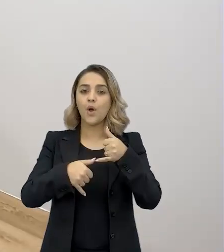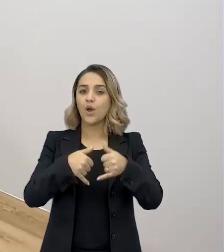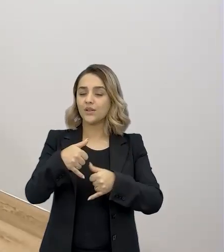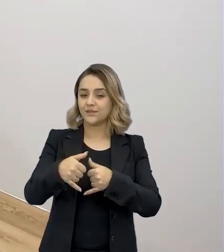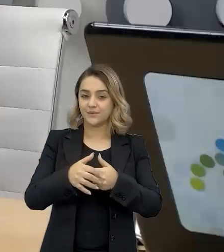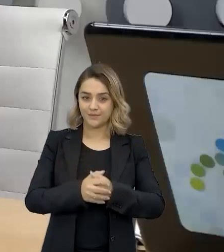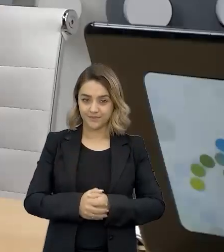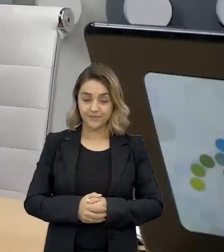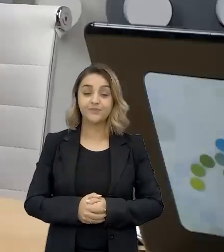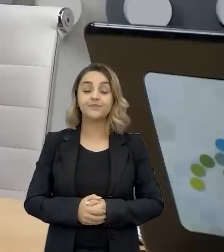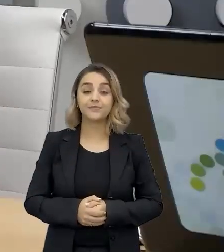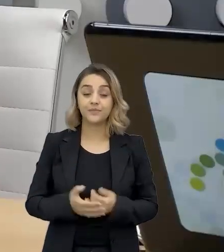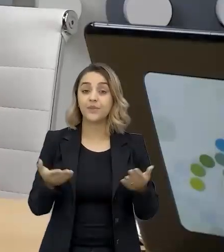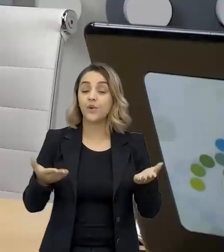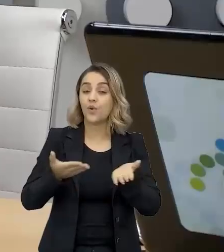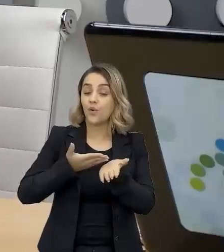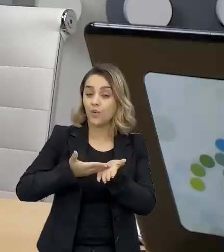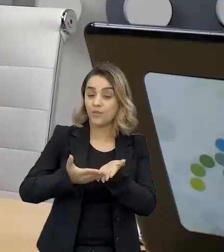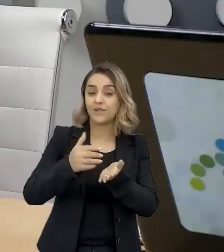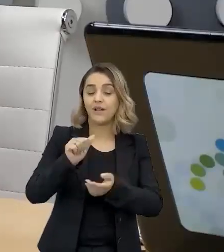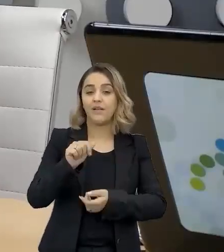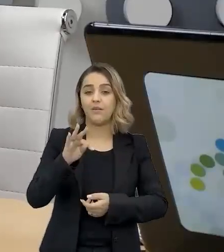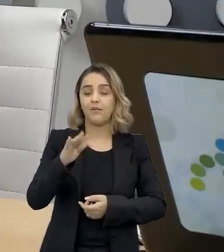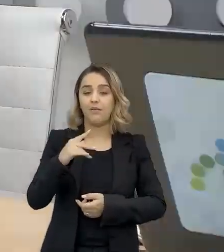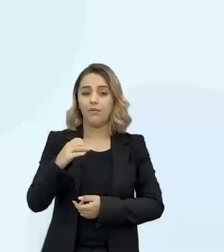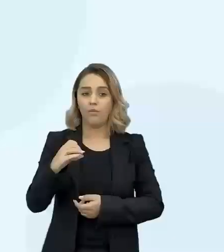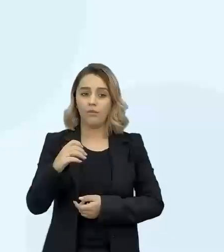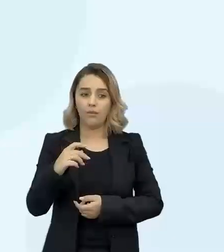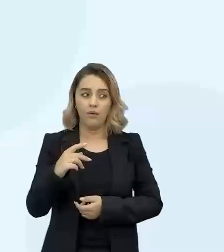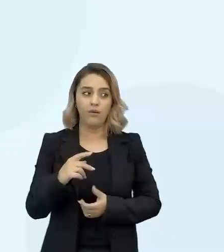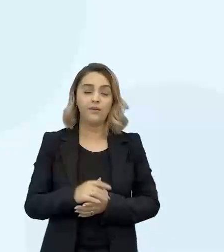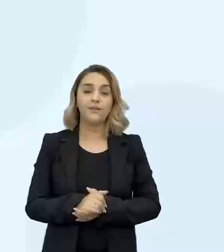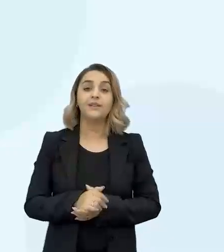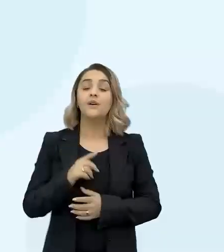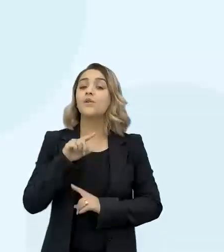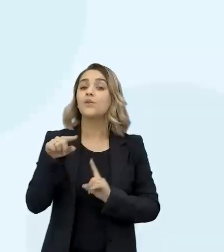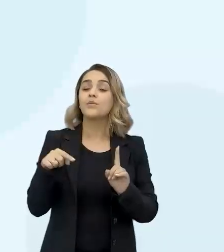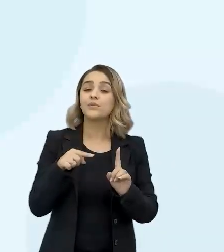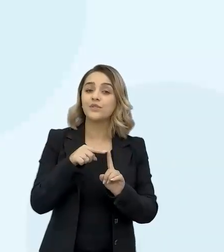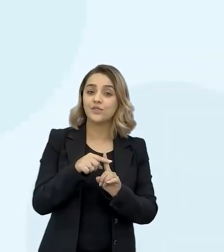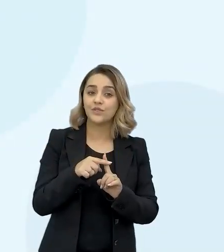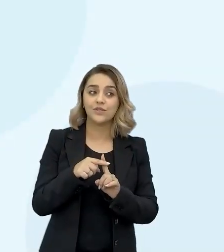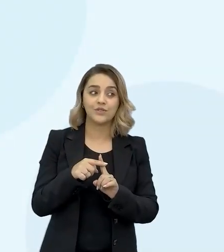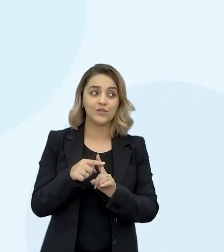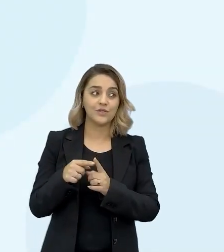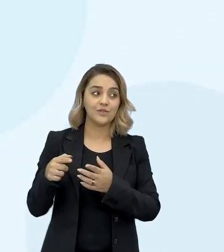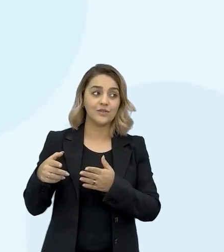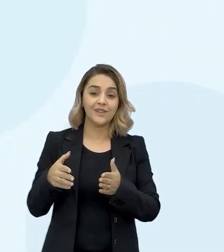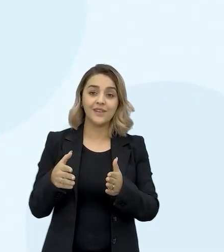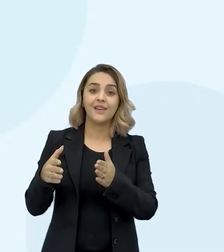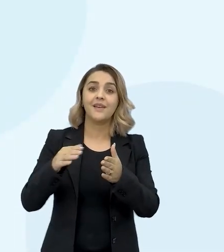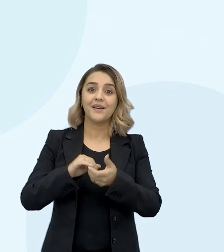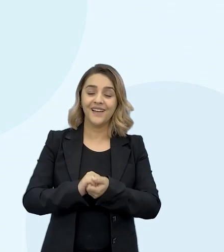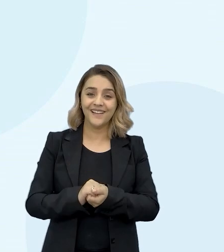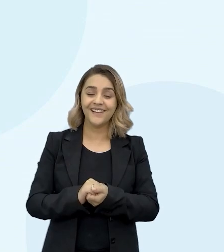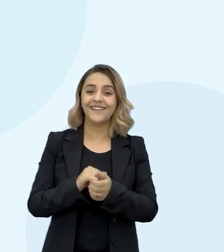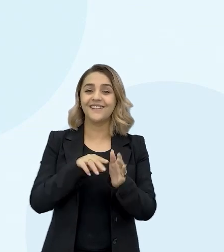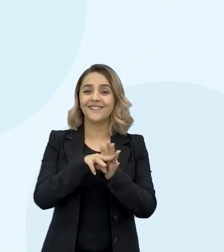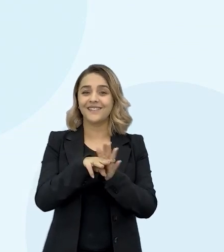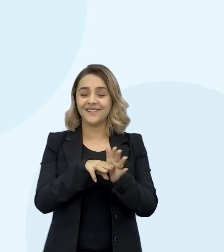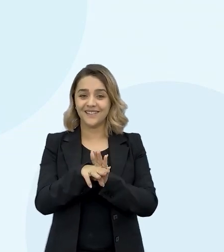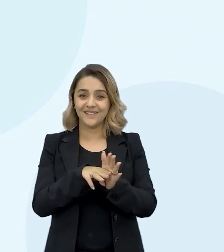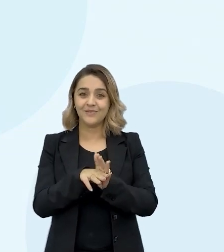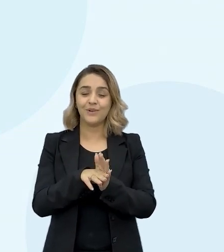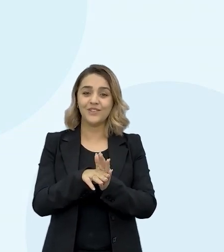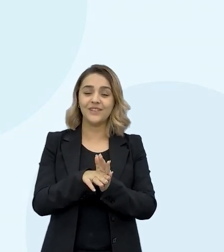nossa TPC. Hoje o nosso percurso formativo é os objetivos, o que são metodologias ativas, o ensino híbrido,